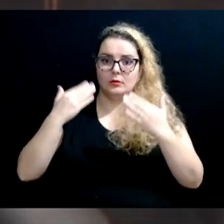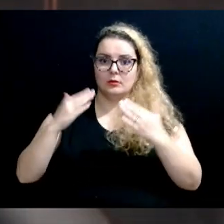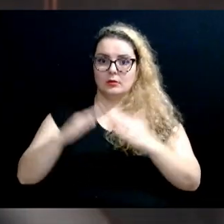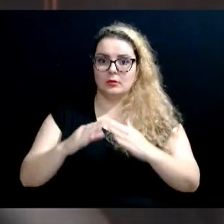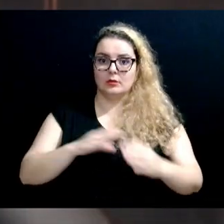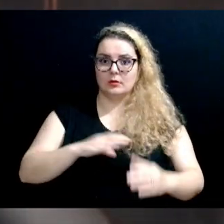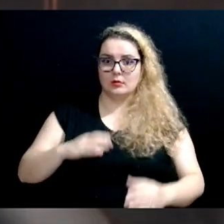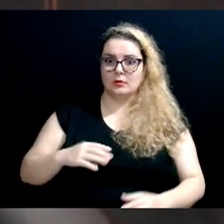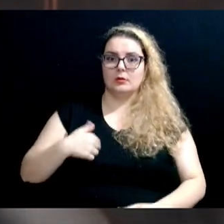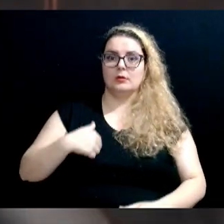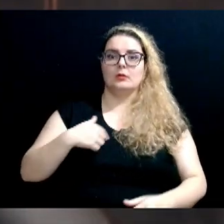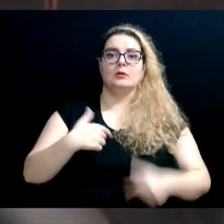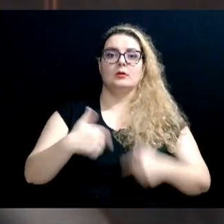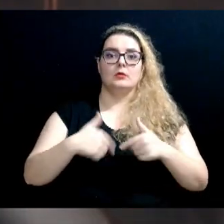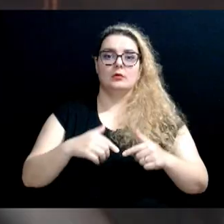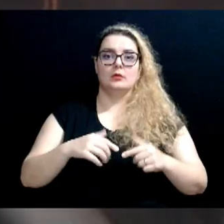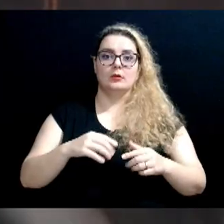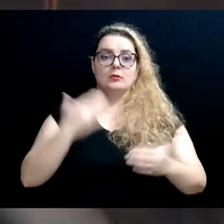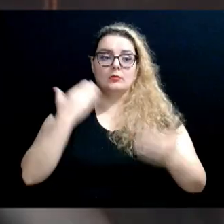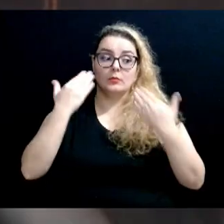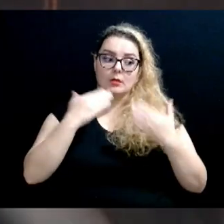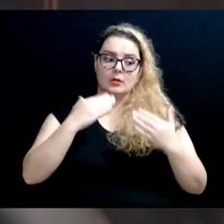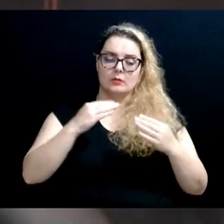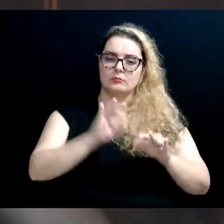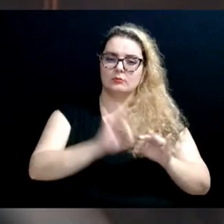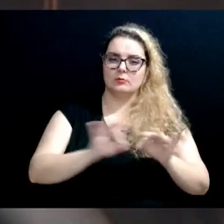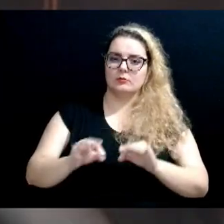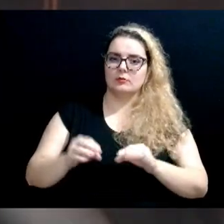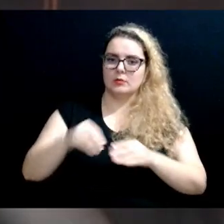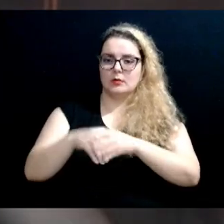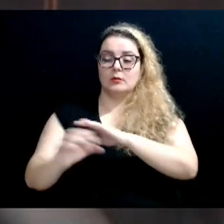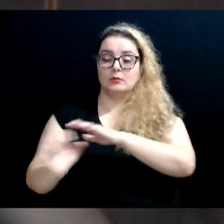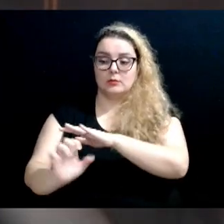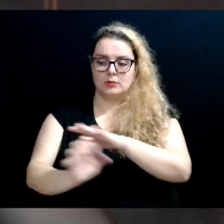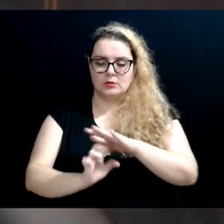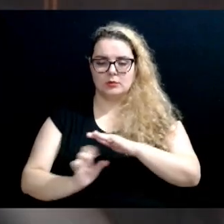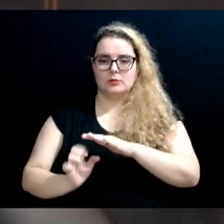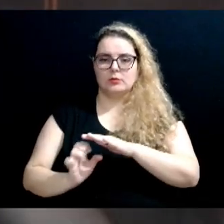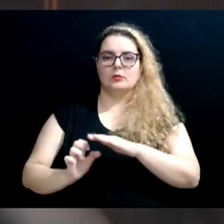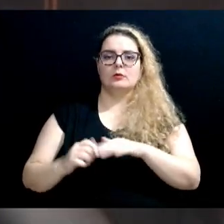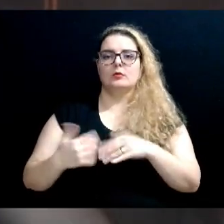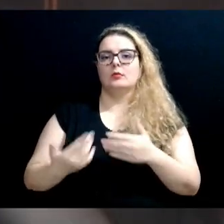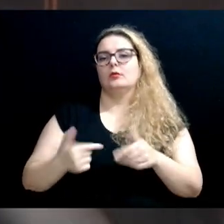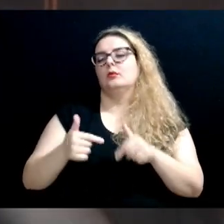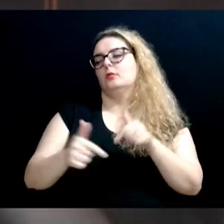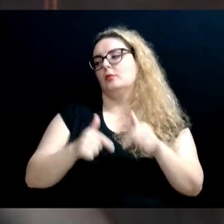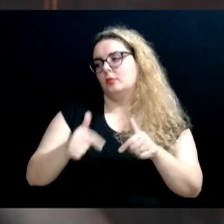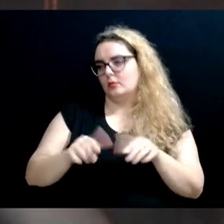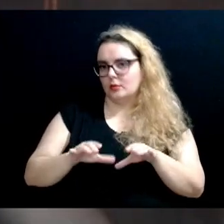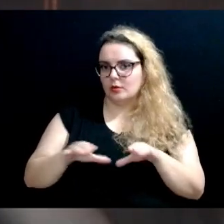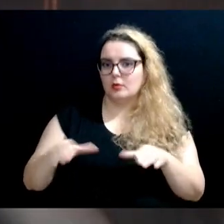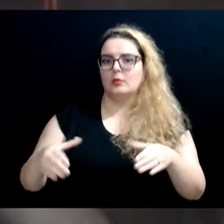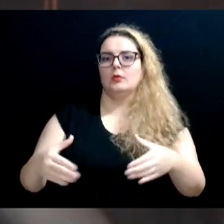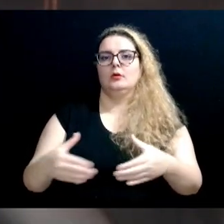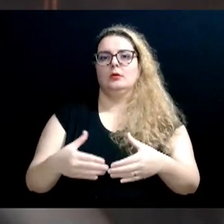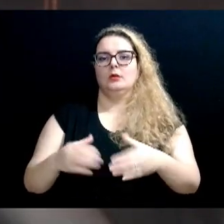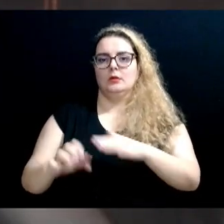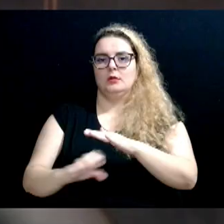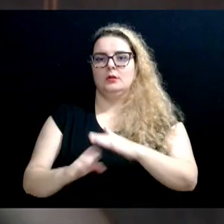organizacional. Então, nas empresas, ou num trabalho corporativo, um trabalho